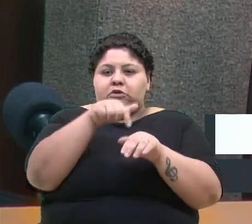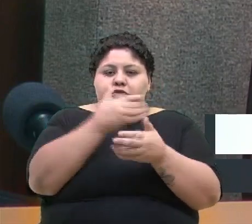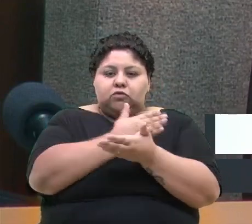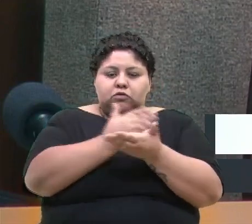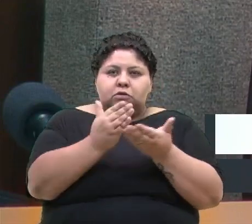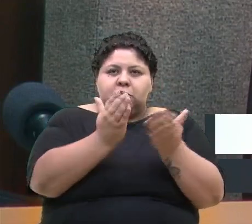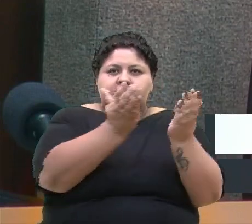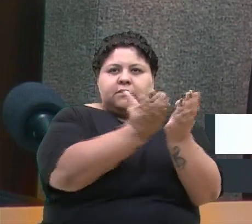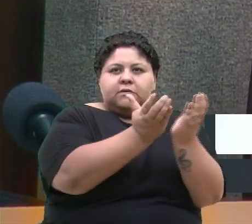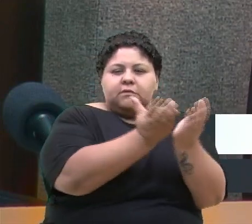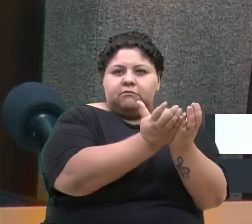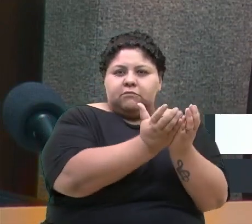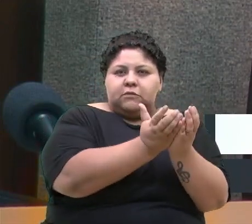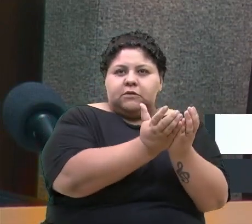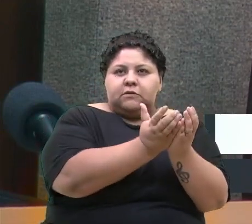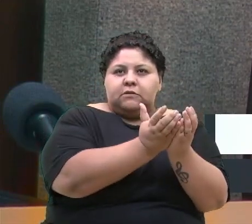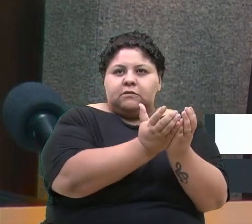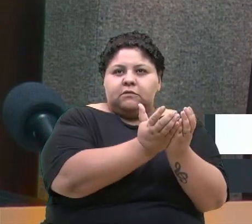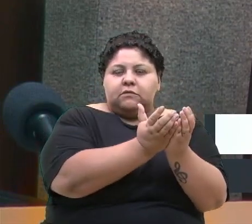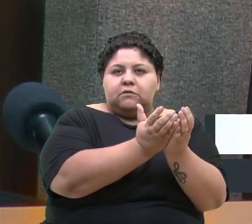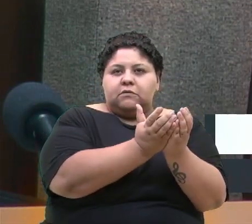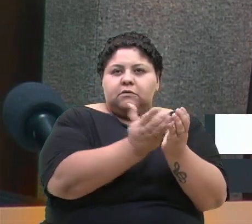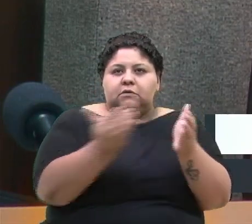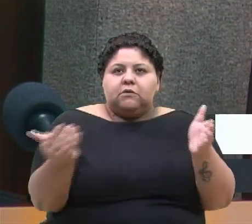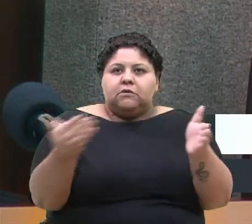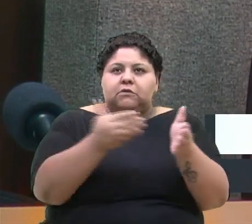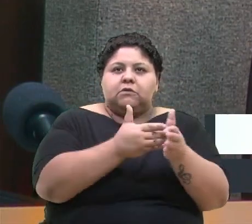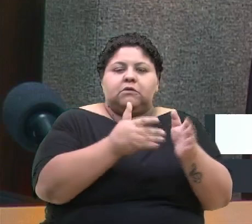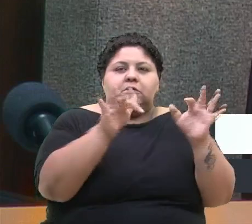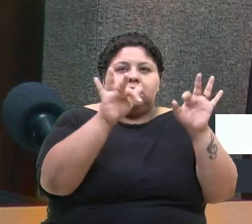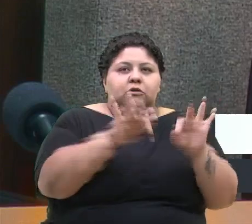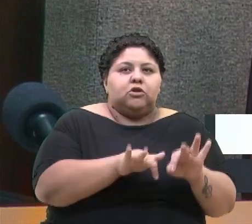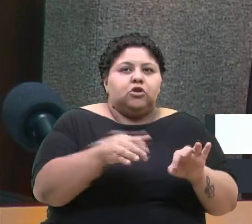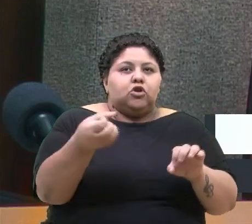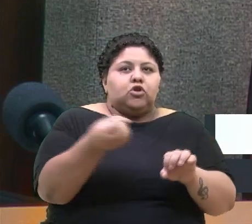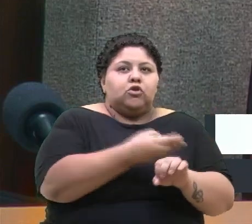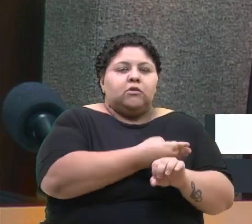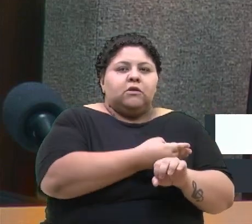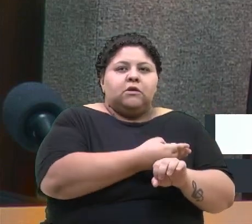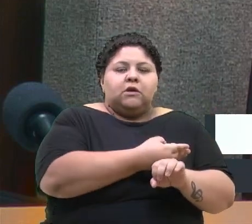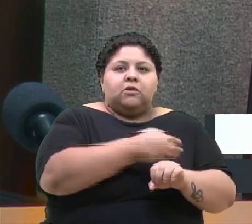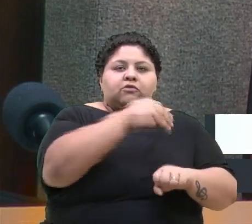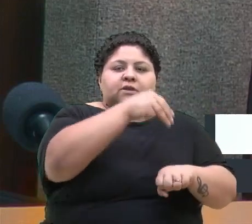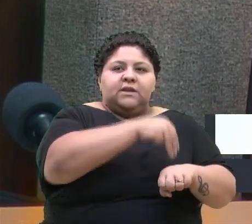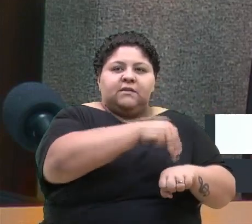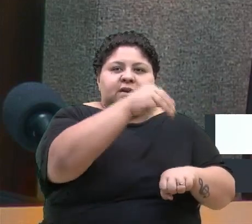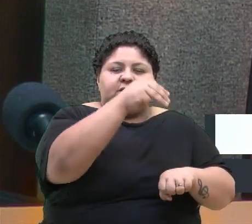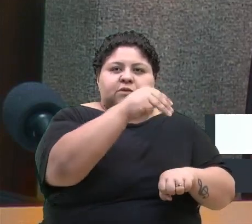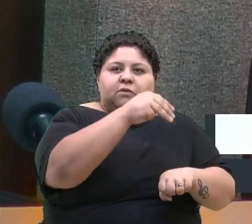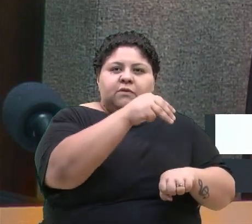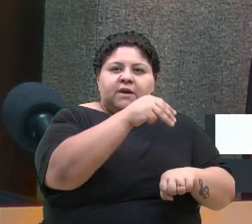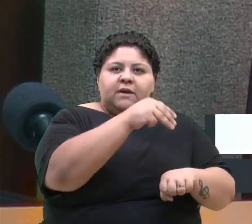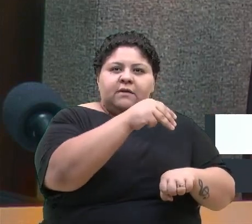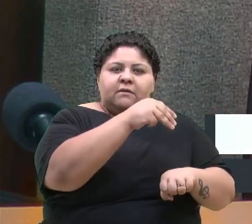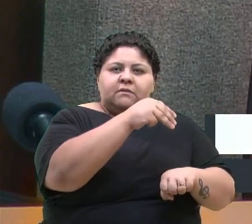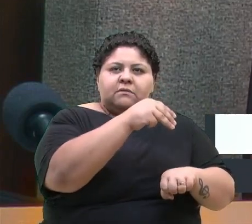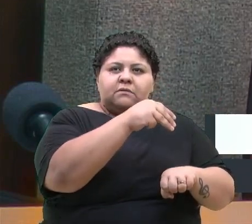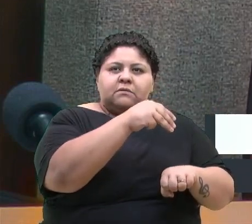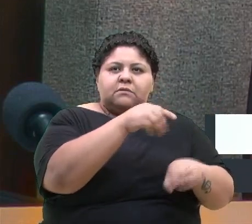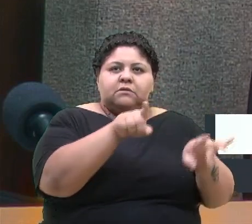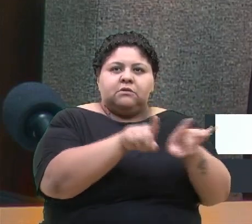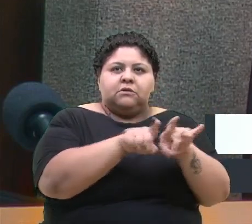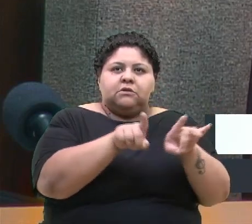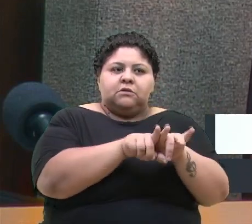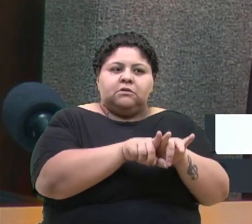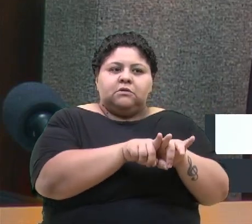sobre isso, e aí nós chegamos à conclusão que nós teríamos que fazer um novo mestrado para incluir a gamificação, de tanta informação que já teria para